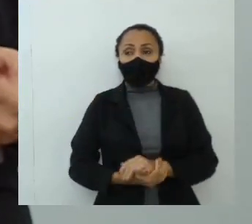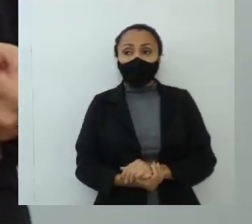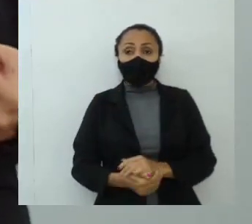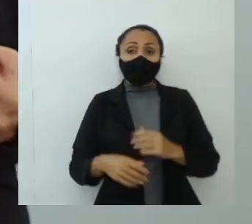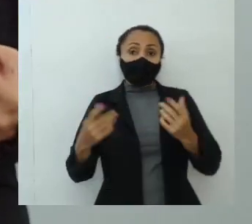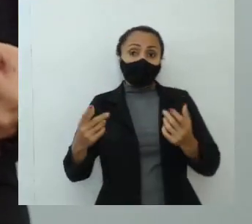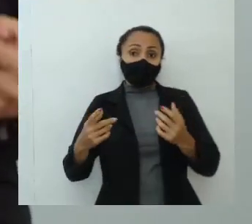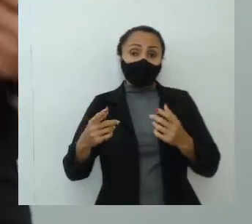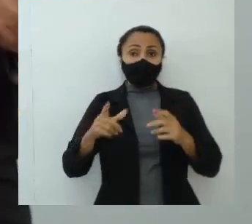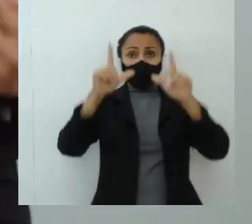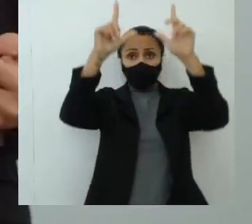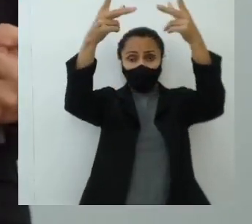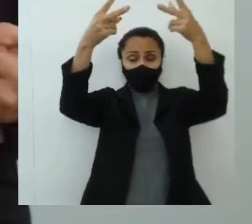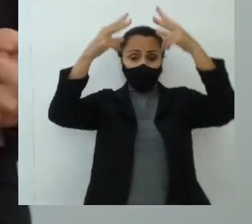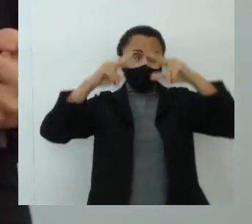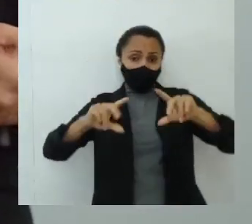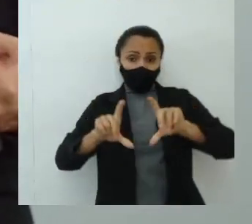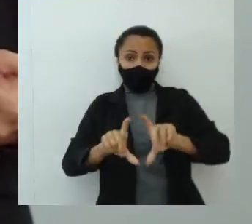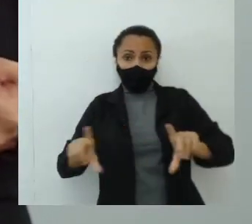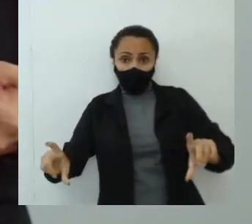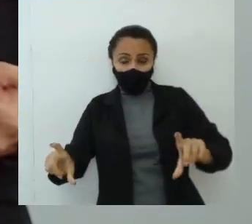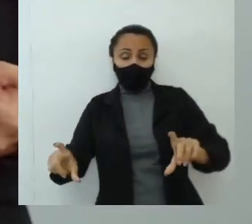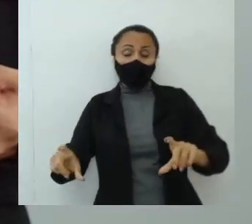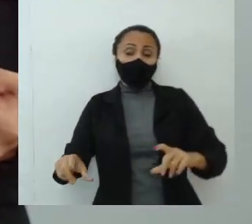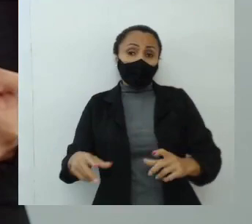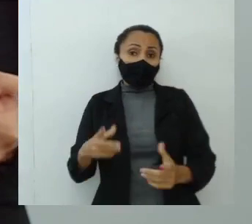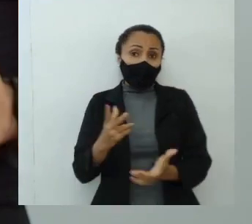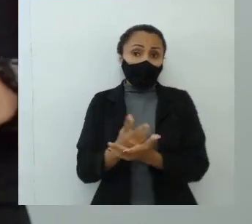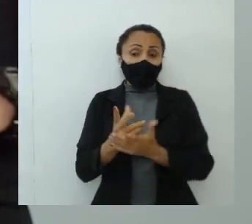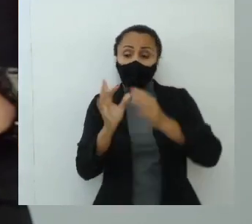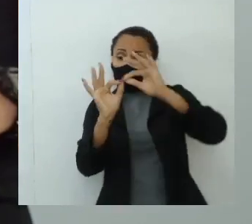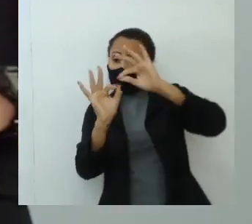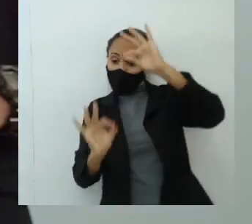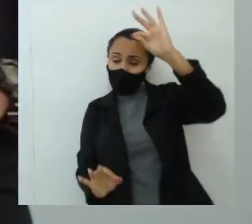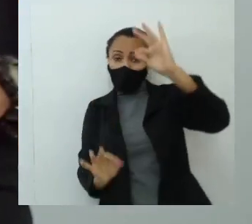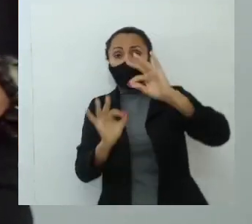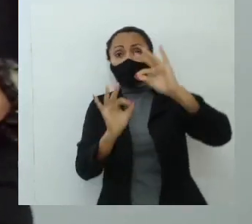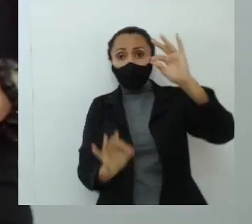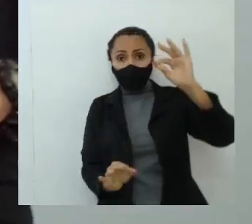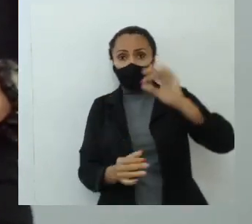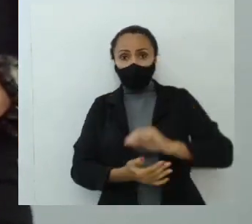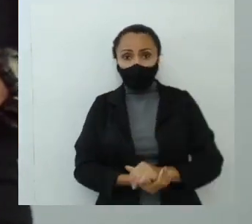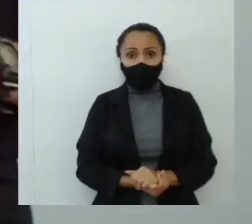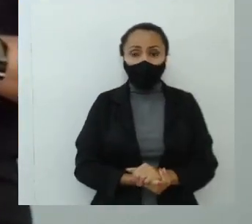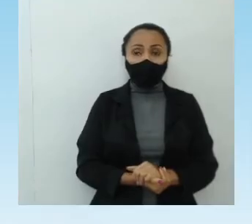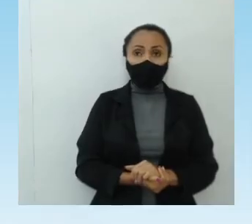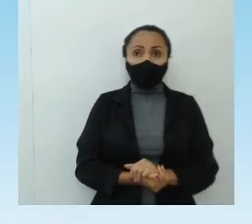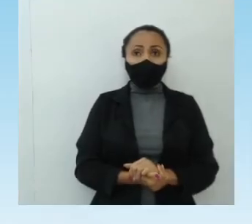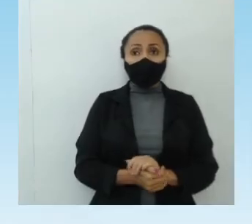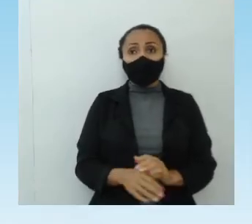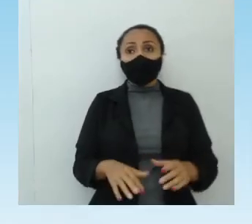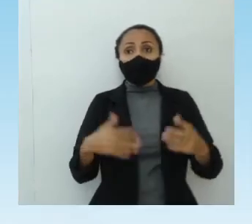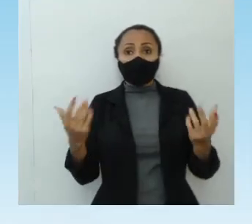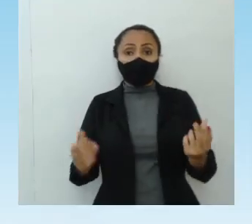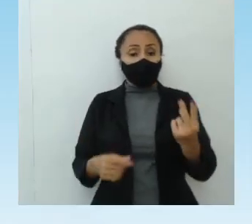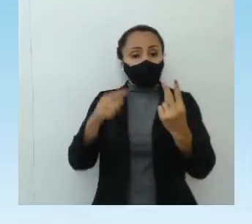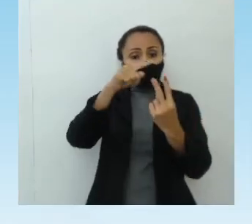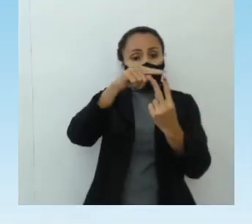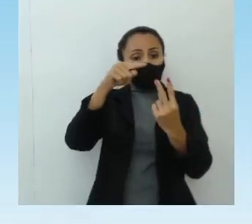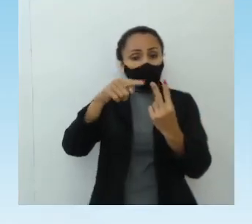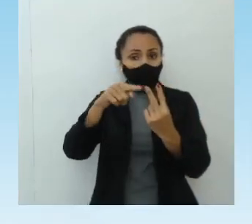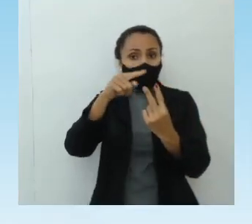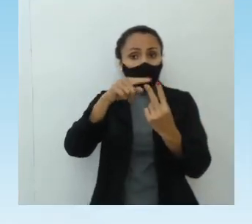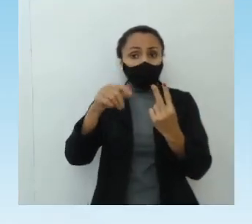ou para baixo, as posições terão as mesmas distâncias, se liga aí. Por isso que ele só deu dois pontos, A